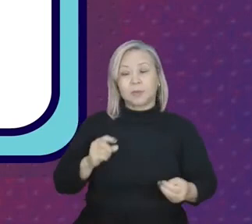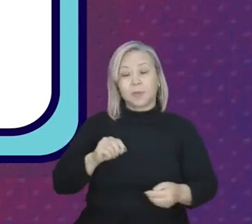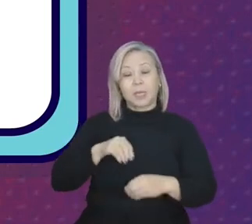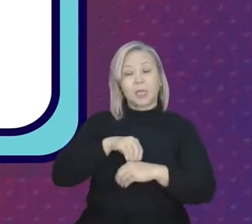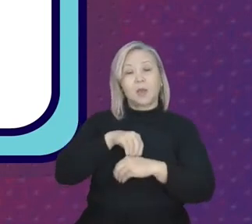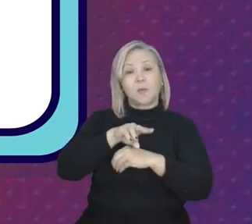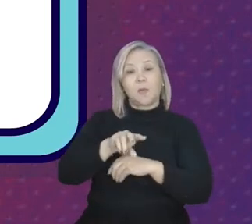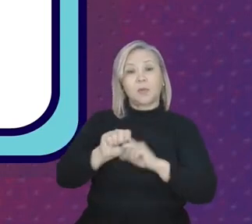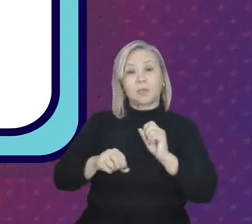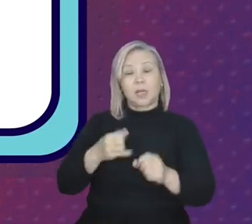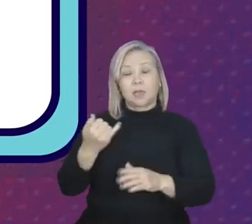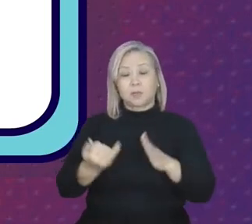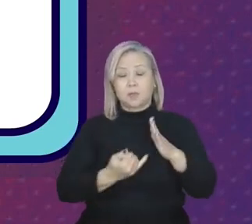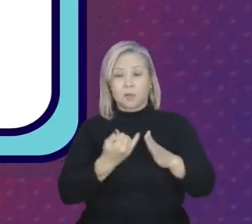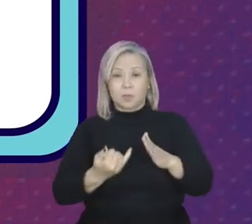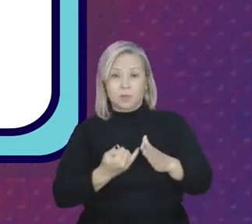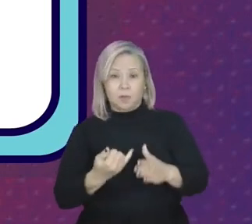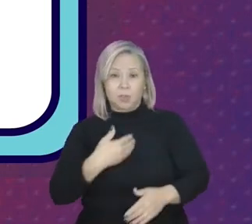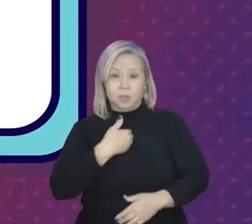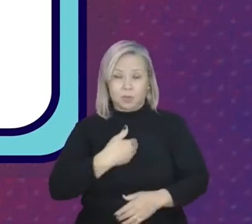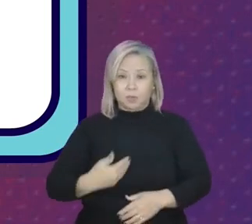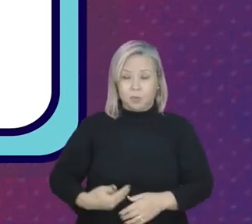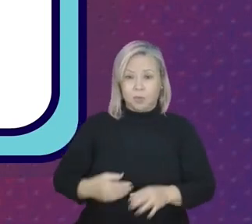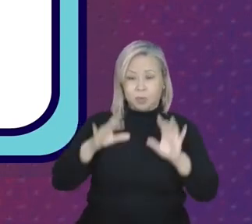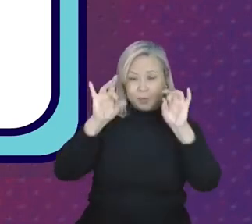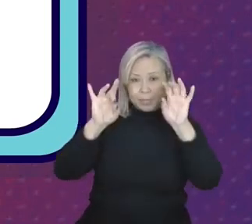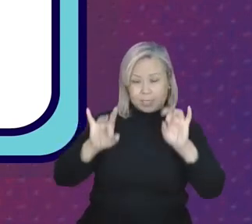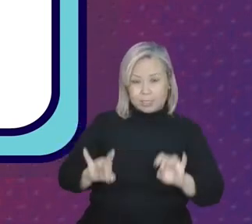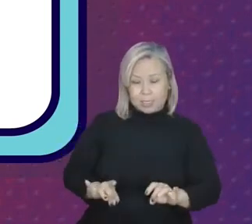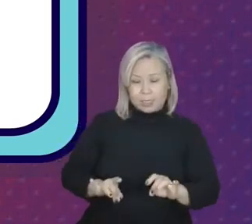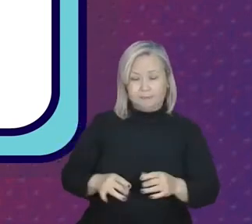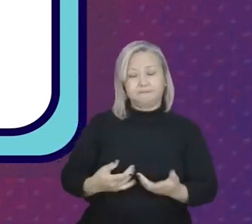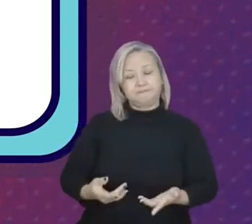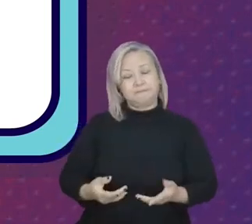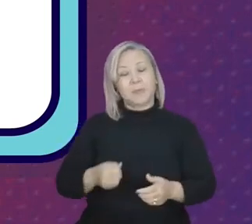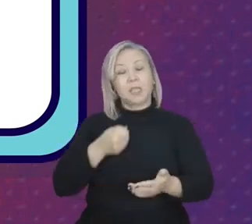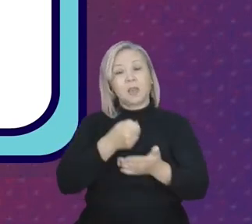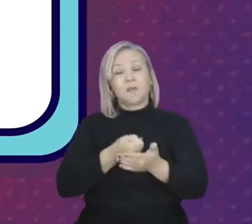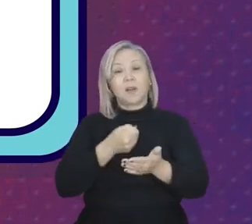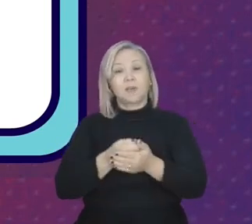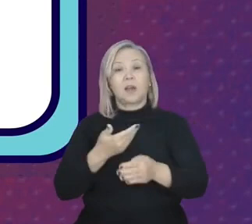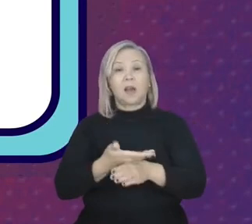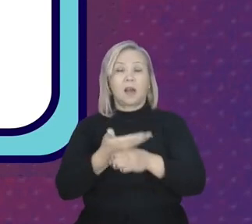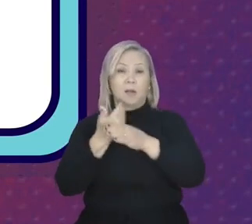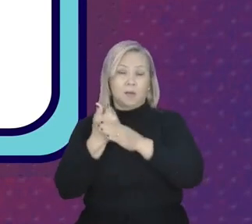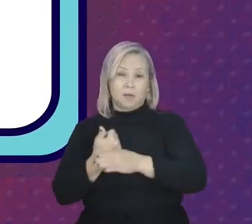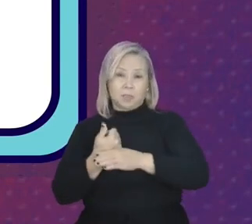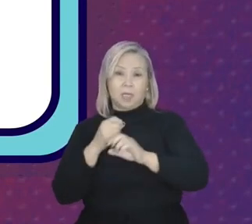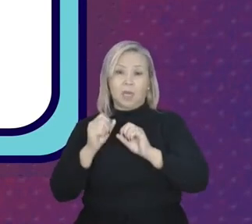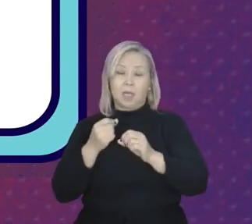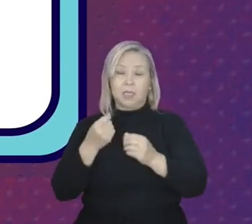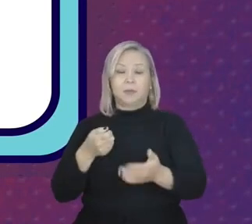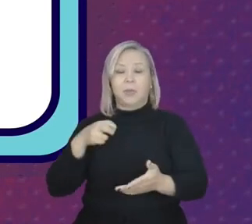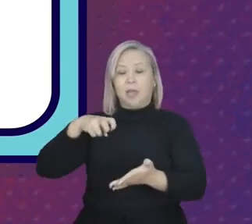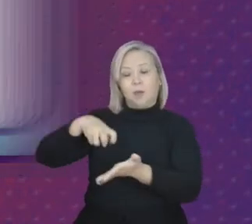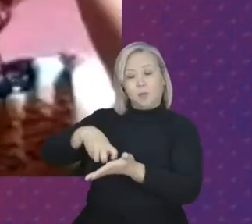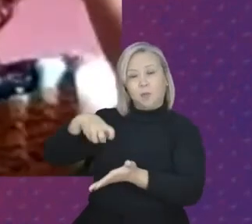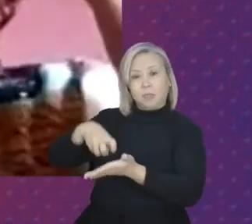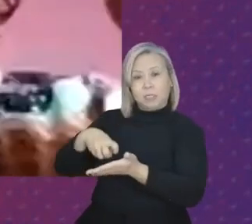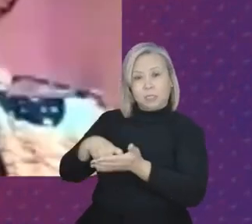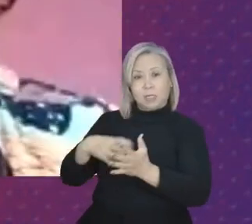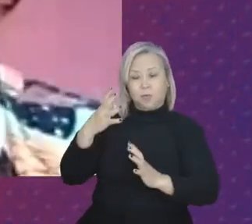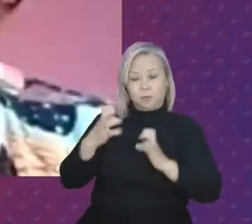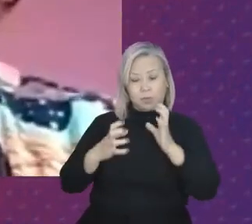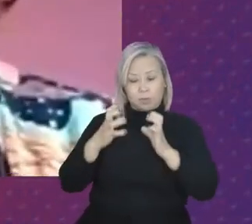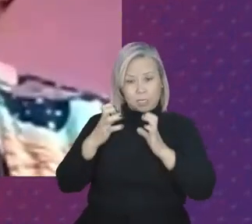que isso, né, vai lidar tanto com a prevenção quanto com a responsabilização ou a punição dos agressores.